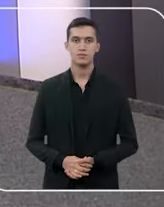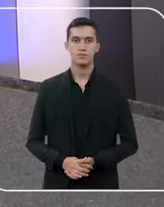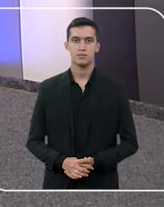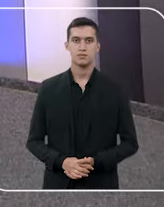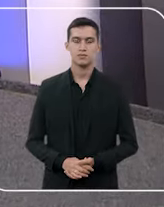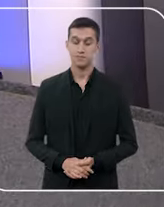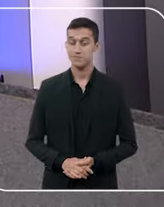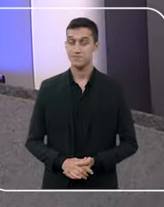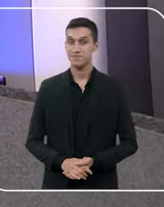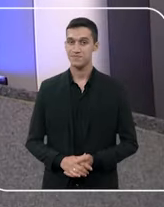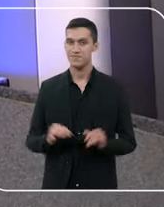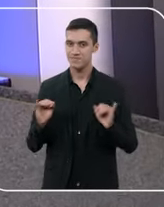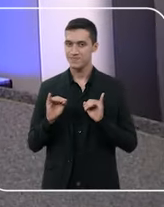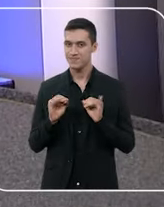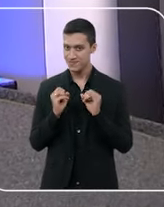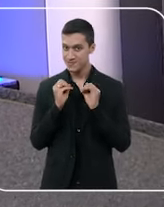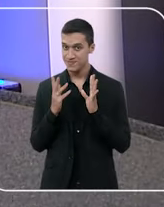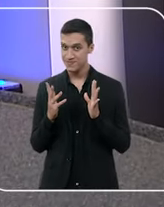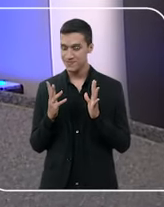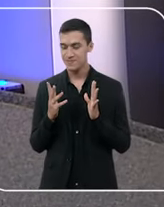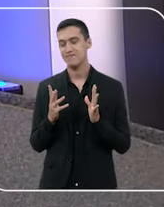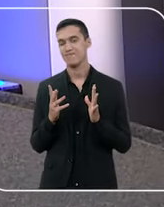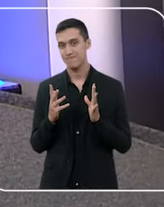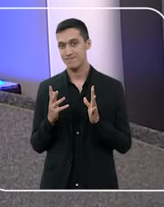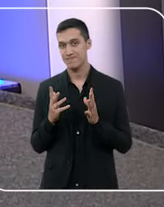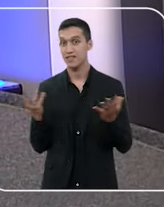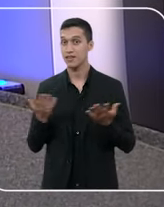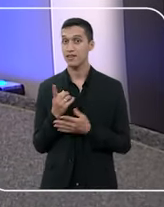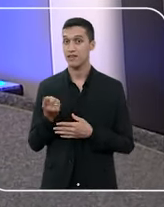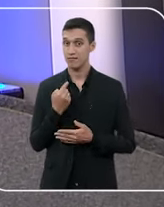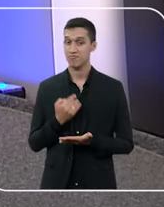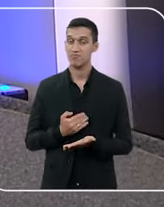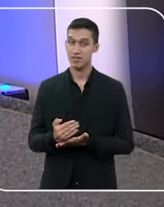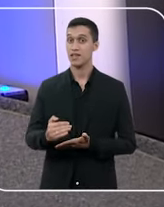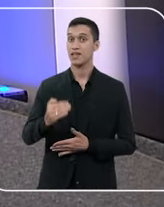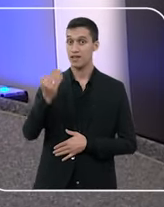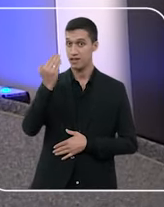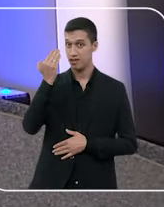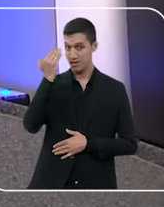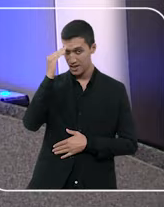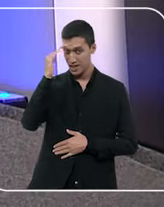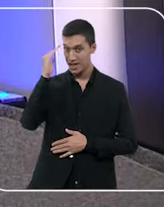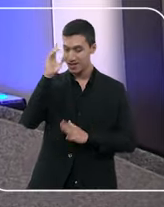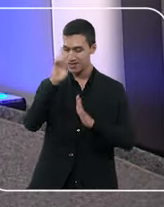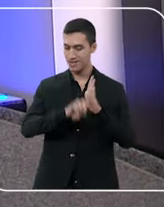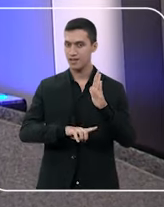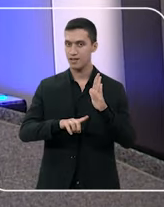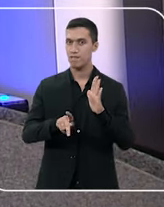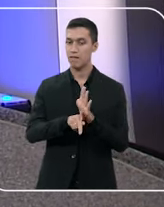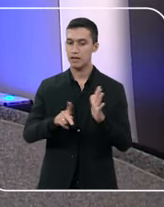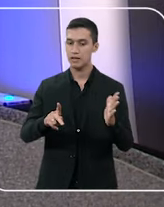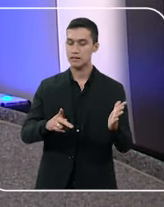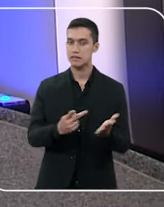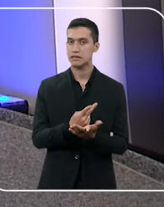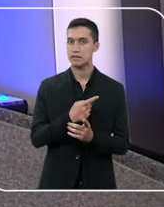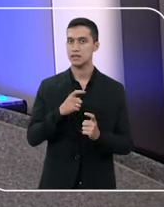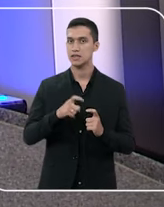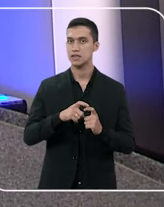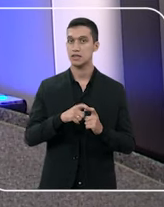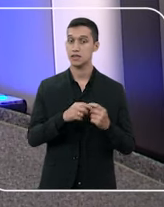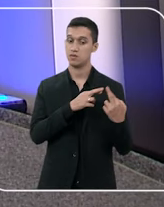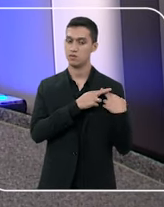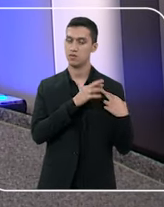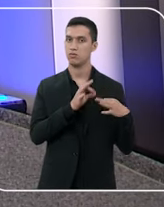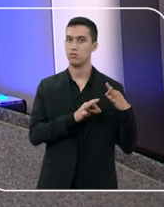E aí, tudo bem com você? Hoje a gente vai entender direito sobre erro médico e a responsabilidade jurídica da